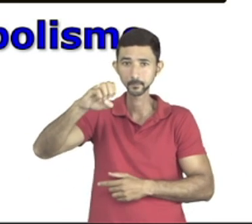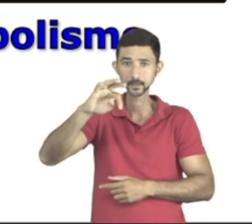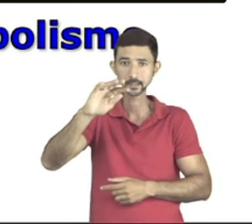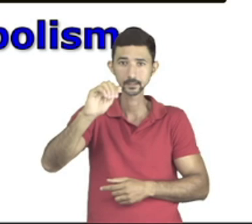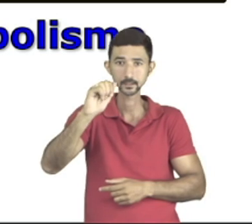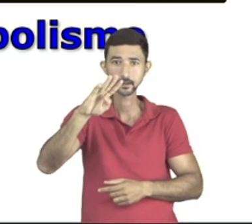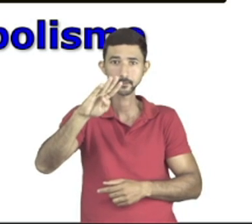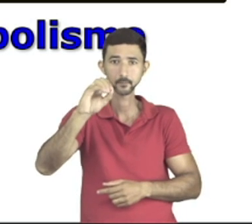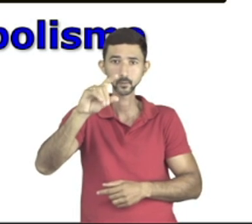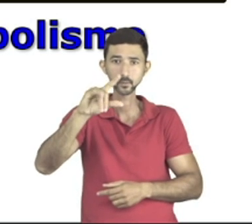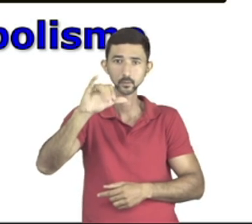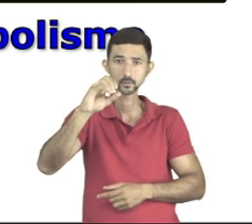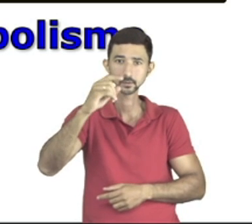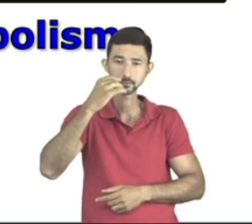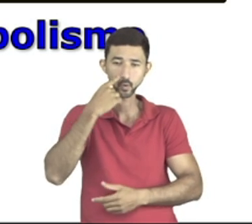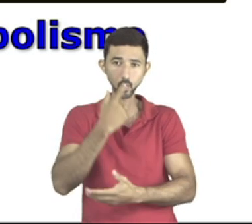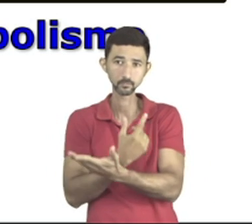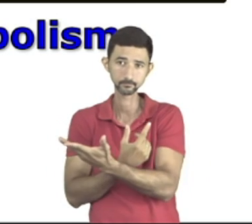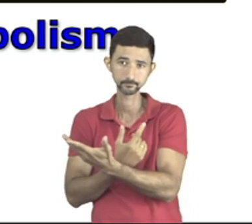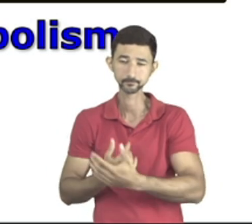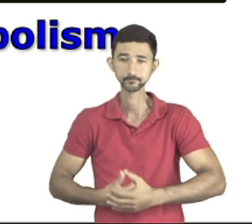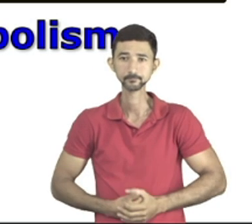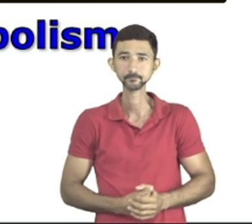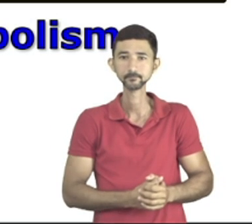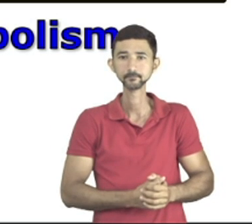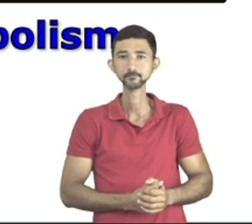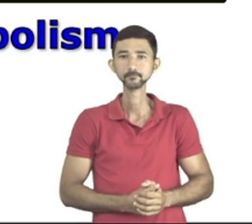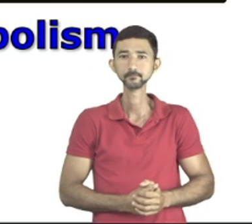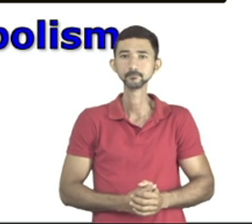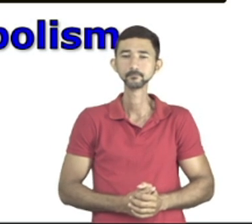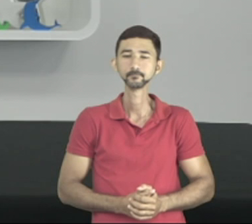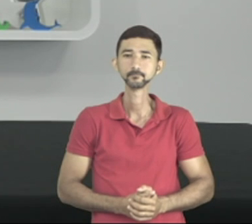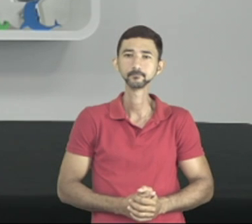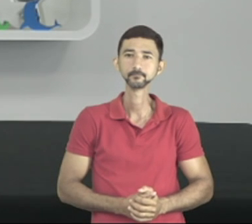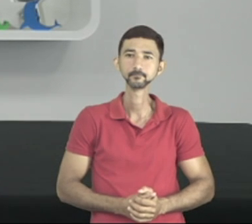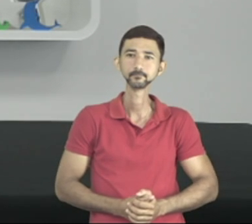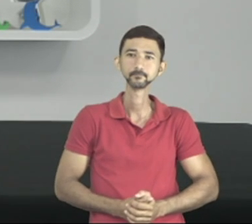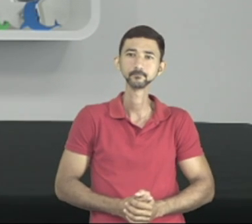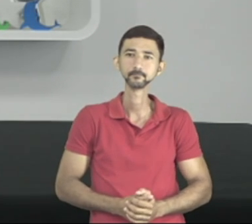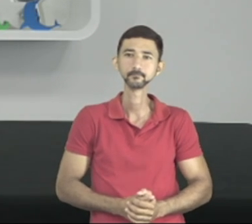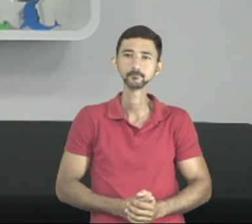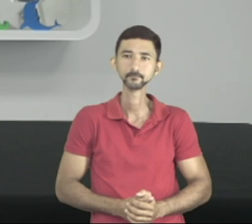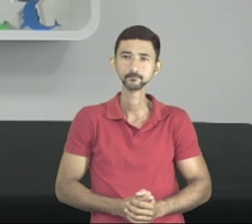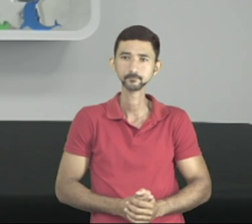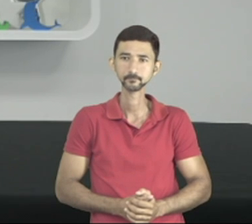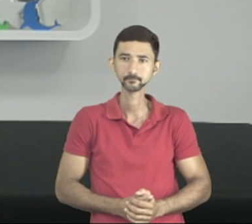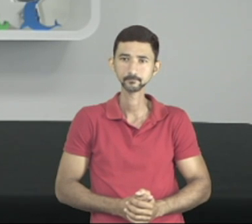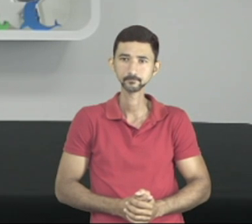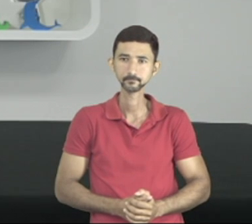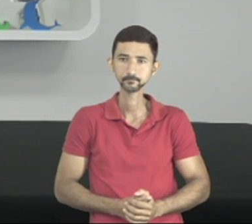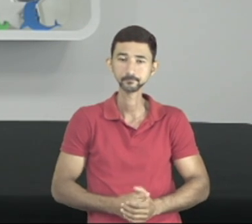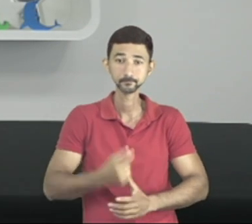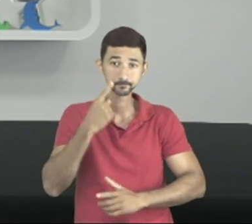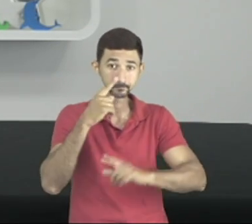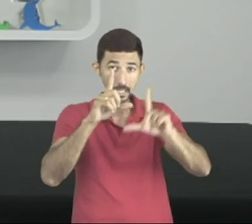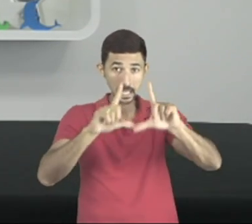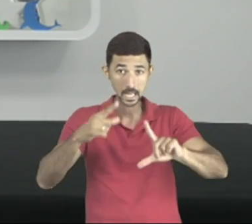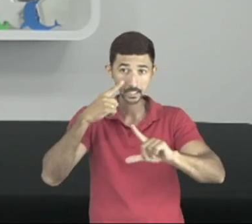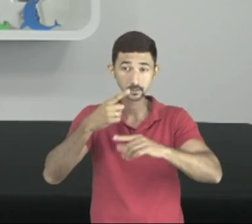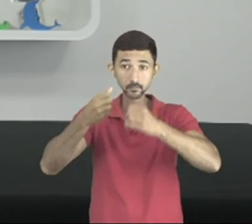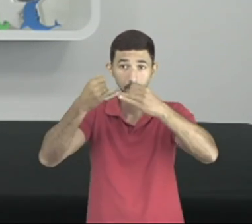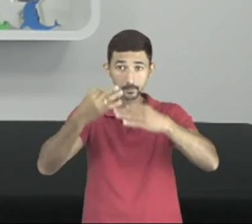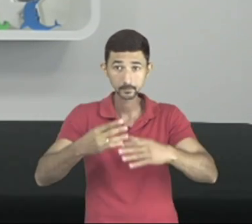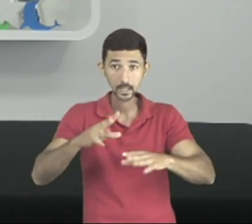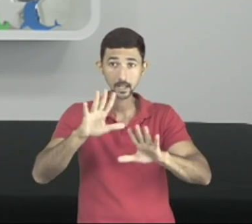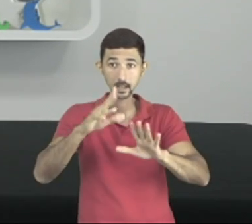tá? Combustão, olha aqui para mim, rapidinho. está muito bem aí no slide, mas a gente